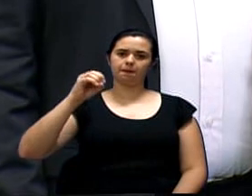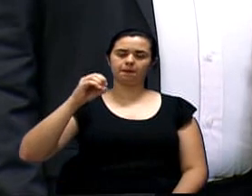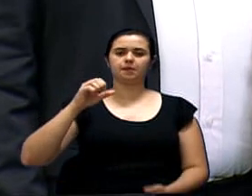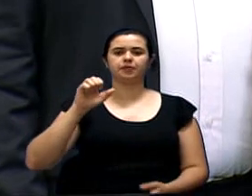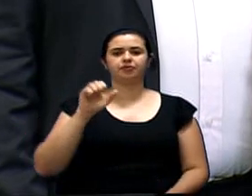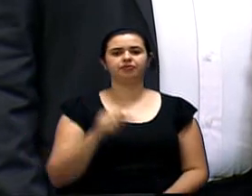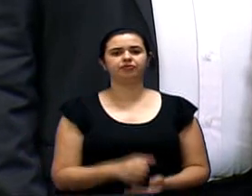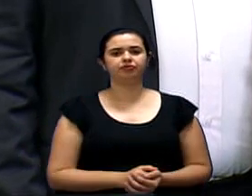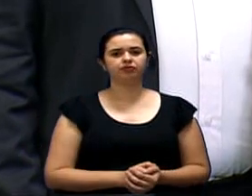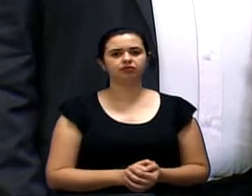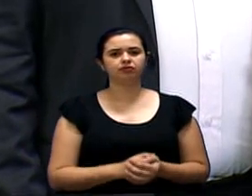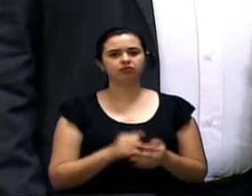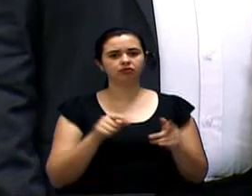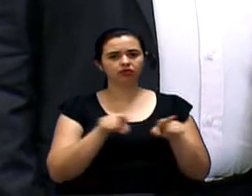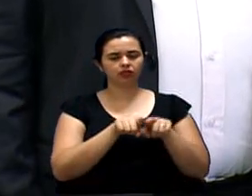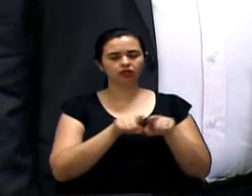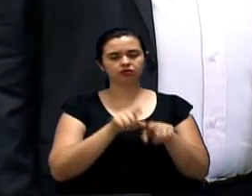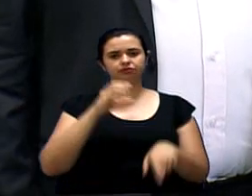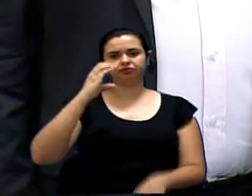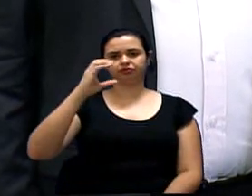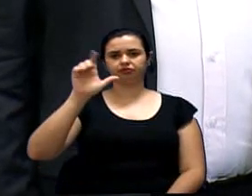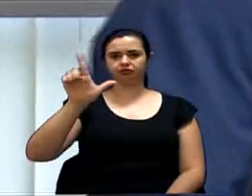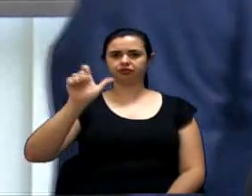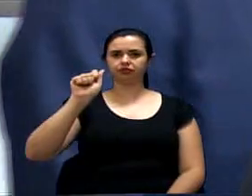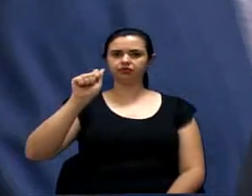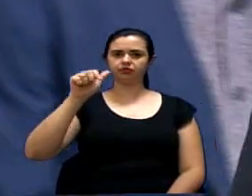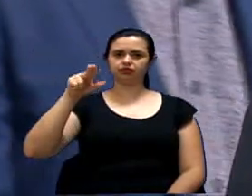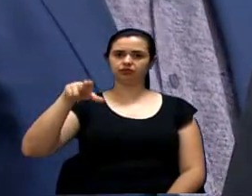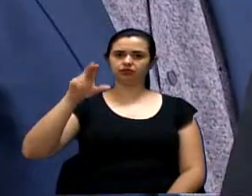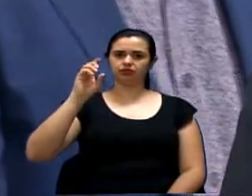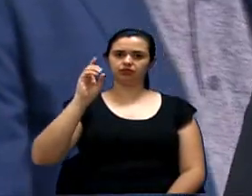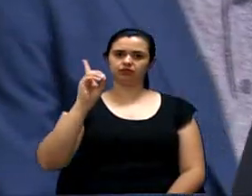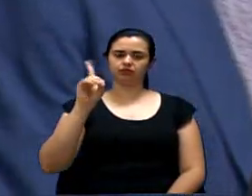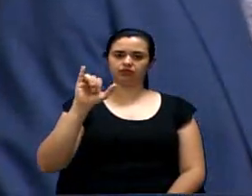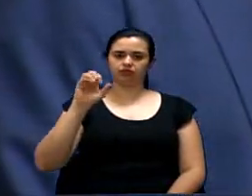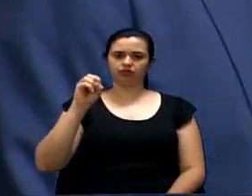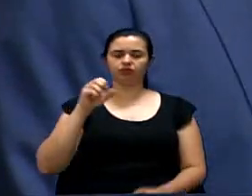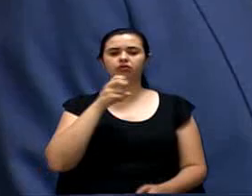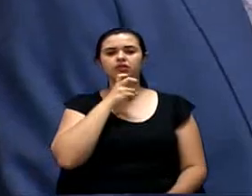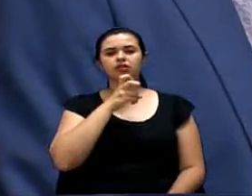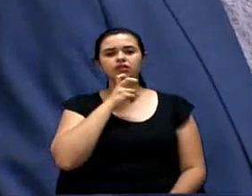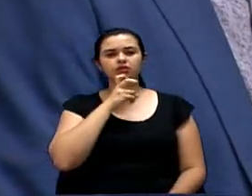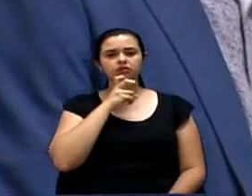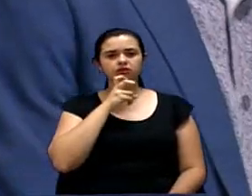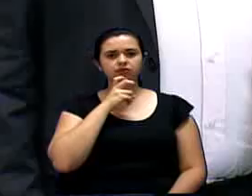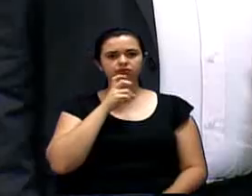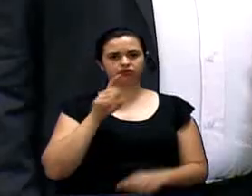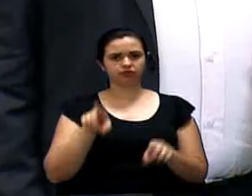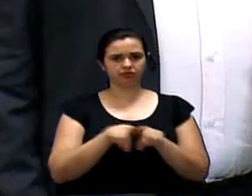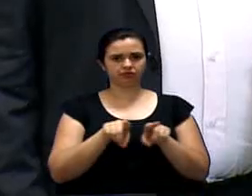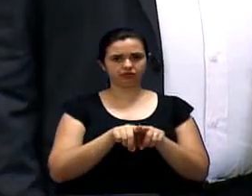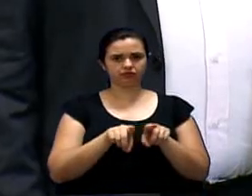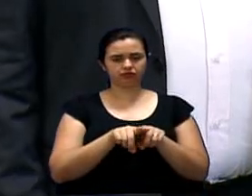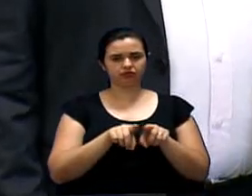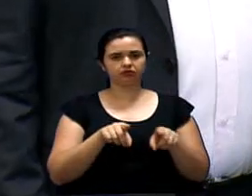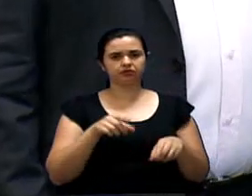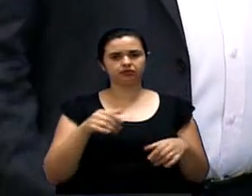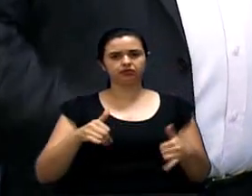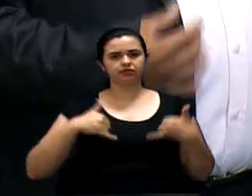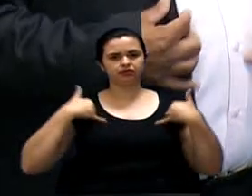do nobre vereador Cláudio Sorocaba, consignando na ata de seus trabalhos o voto de congratulações pela passagem da sua data natalícia, comemorada